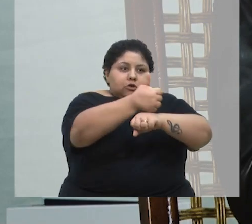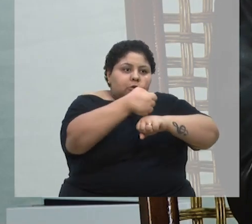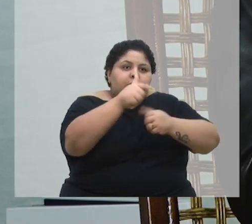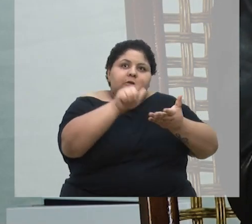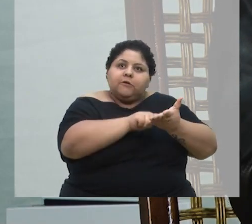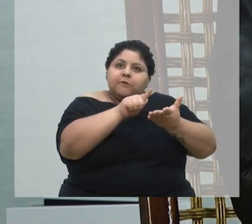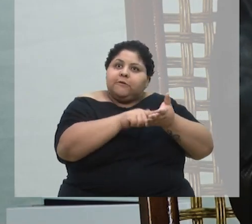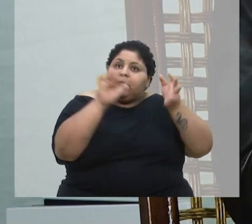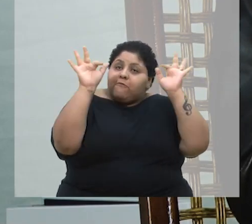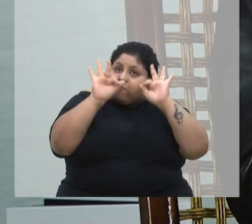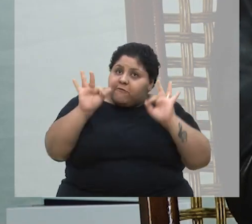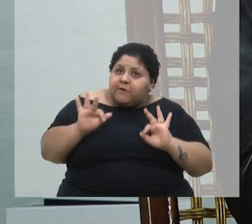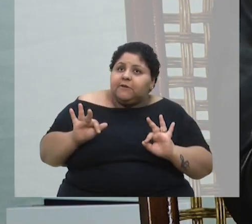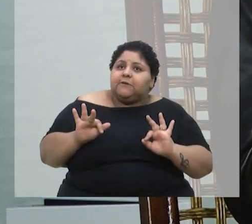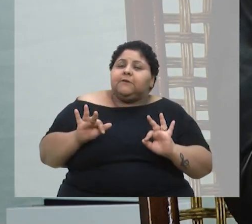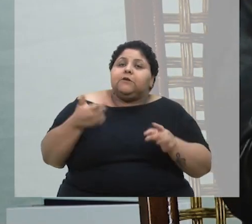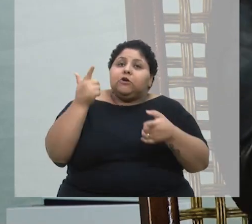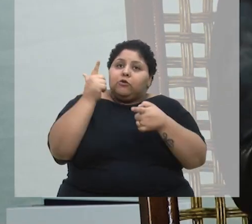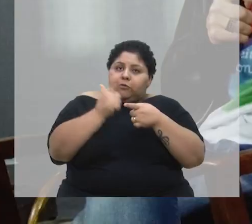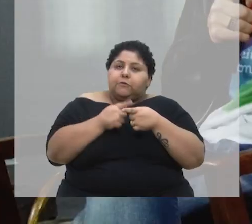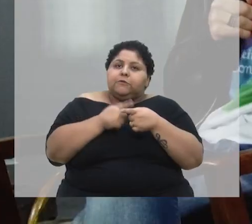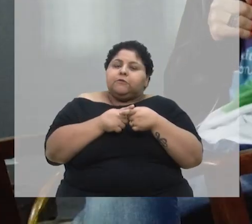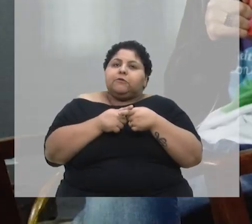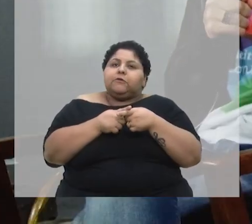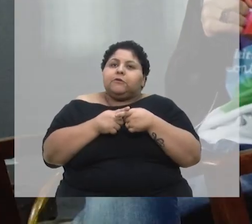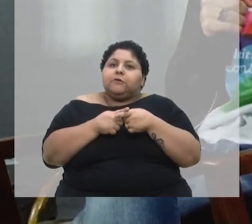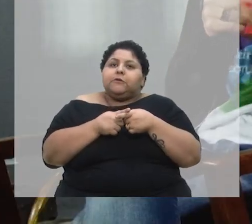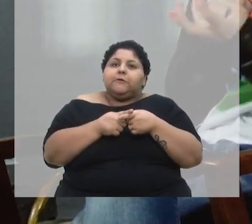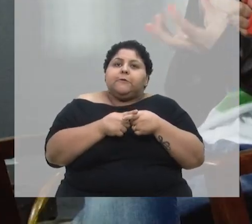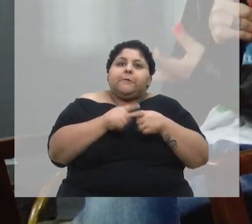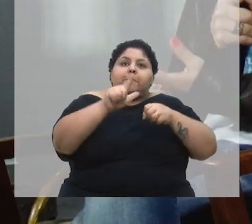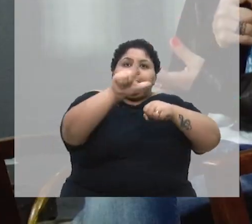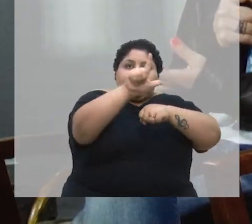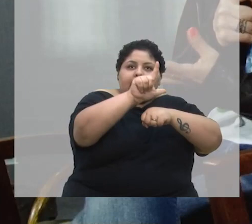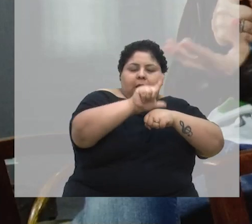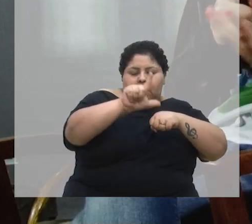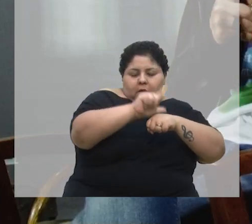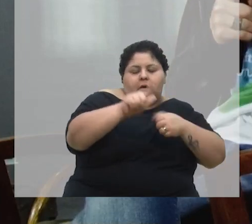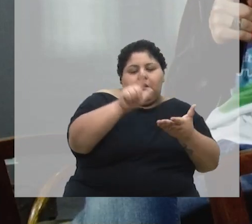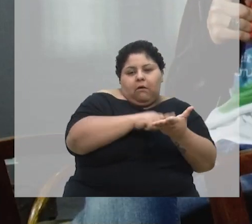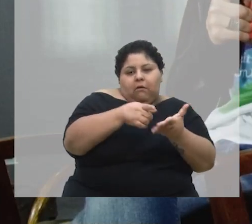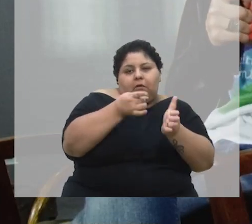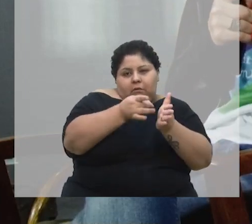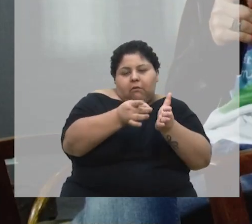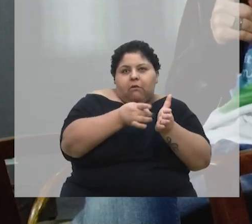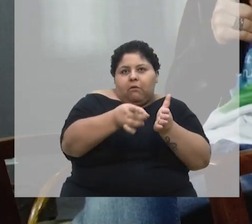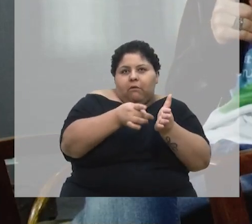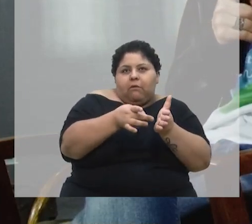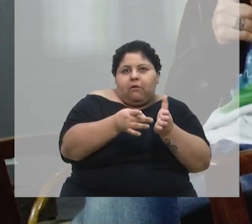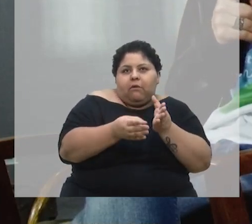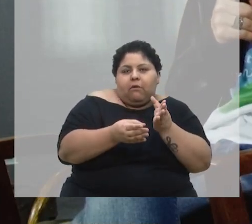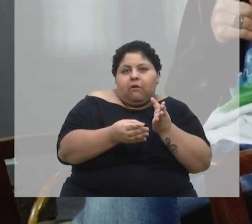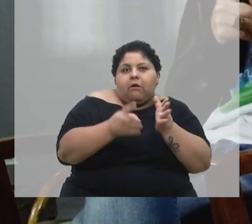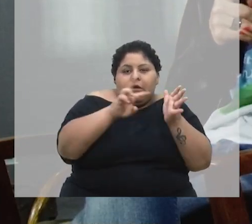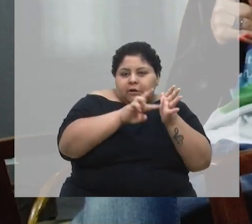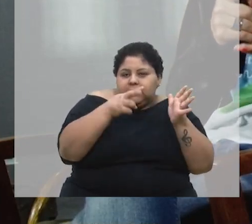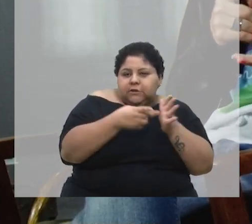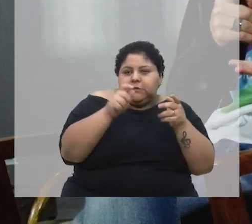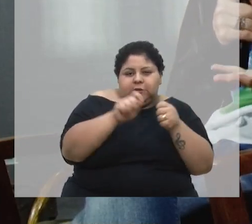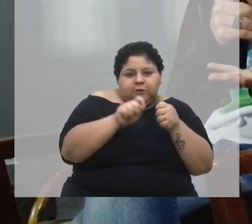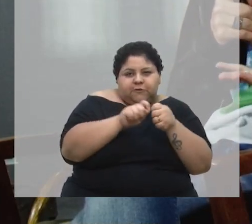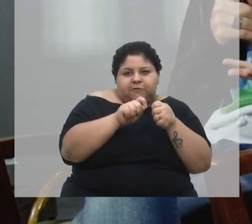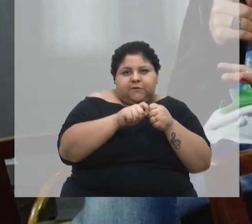livreiros muito felizes, porque os livreiros e as livrarias são uma das razões, né, da